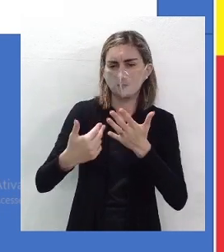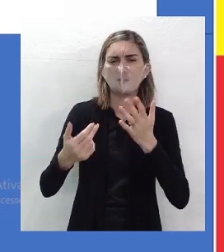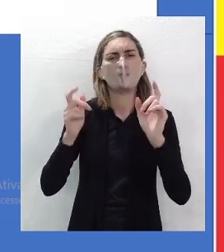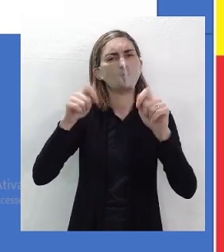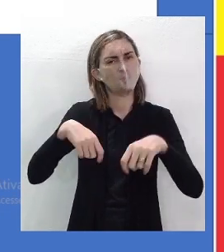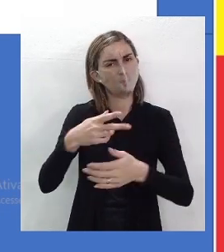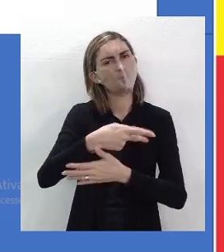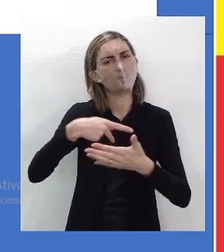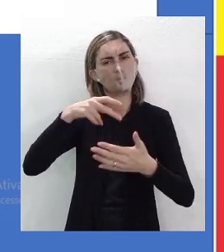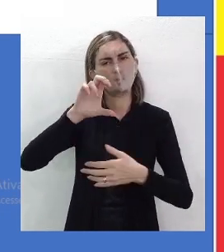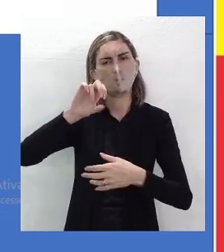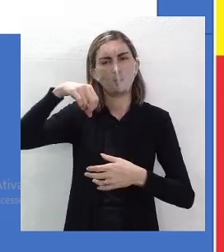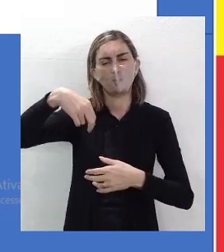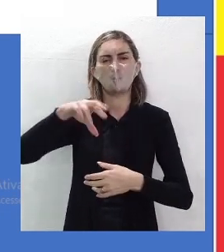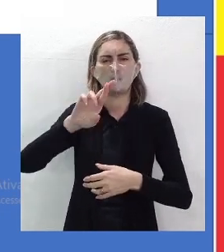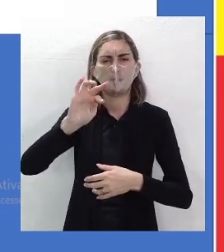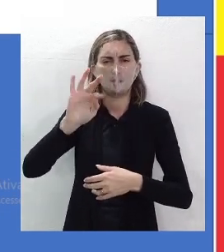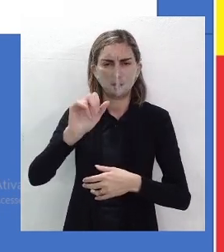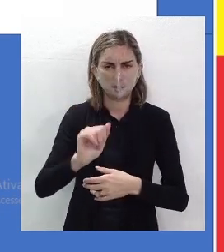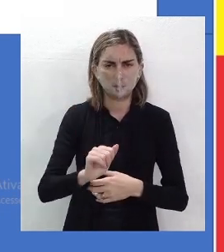pela poesia concreta.